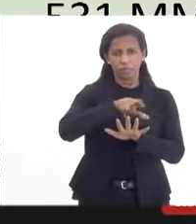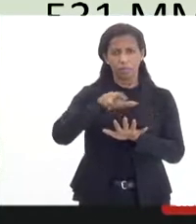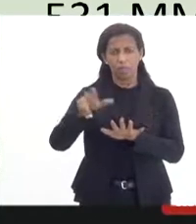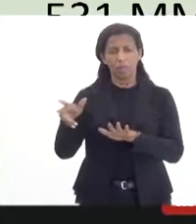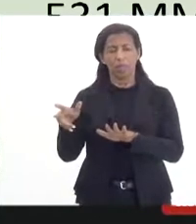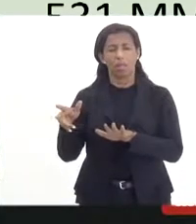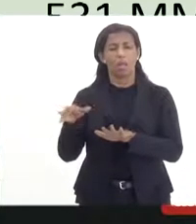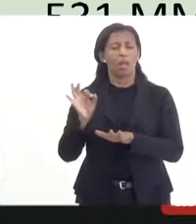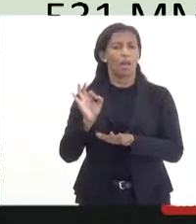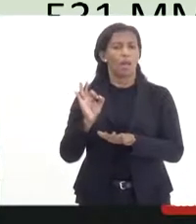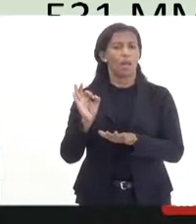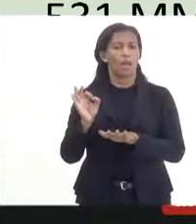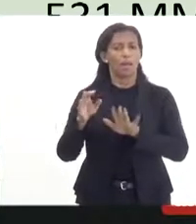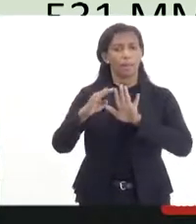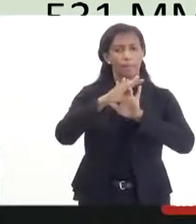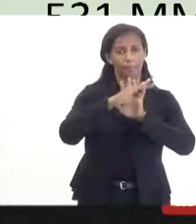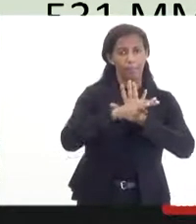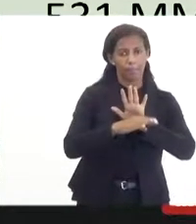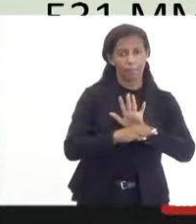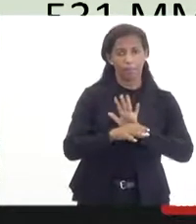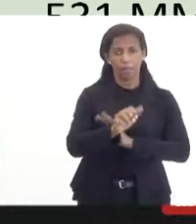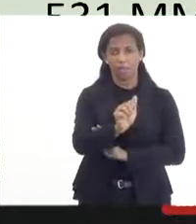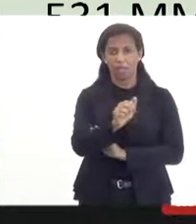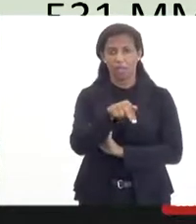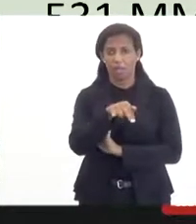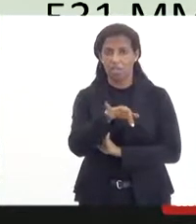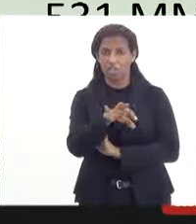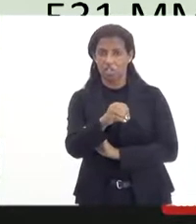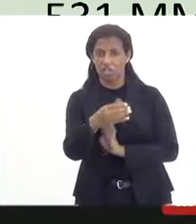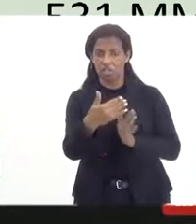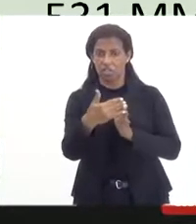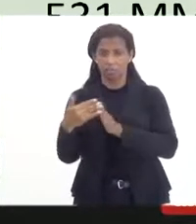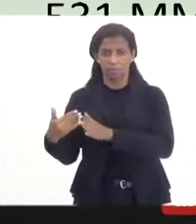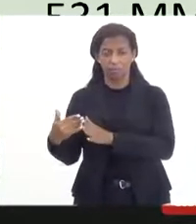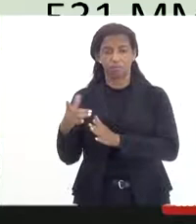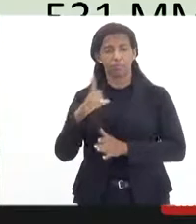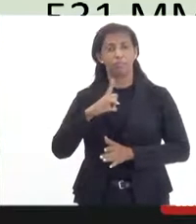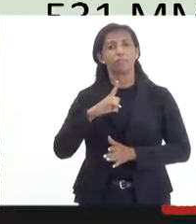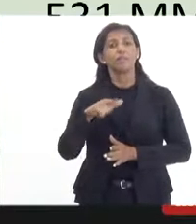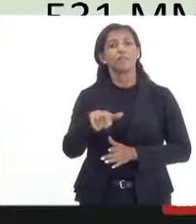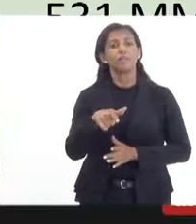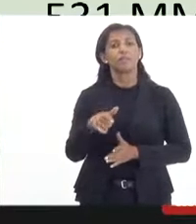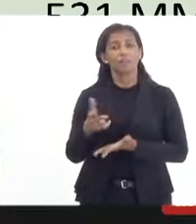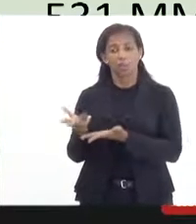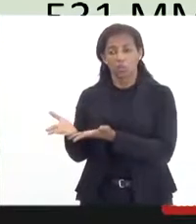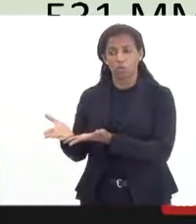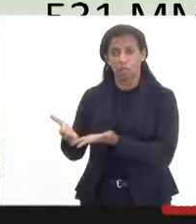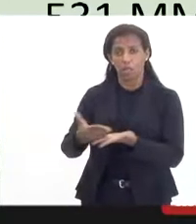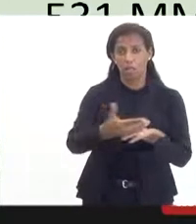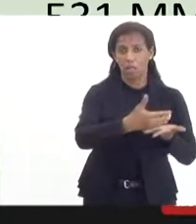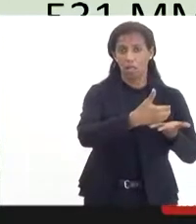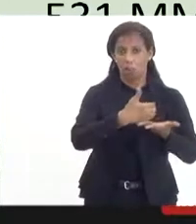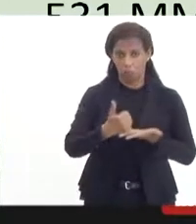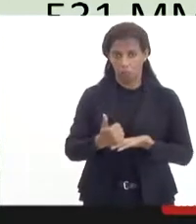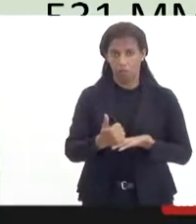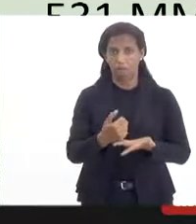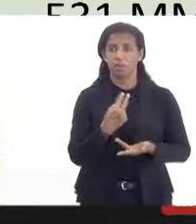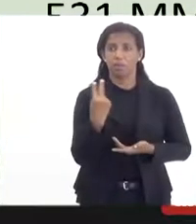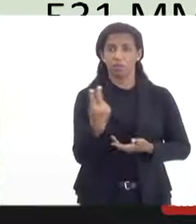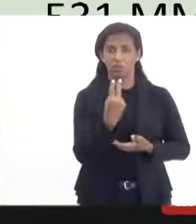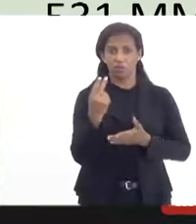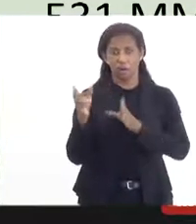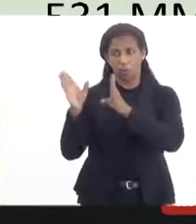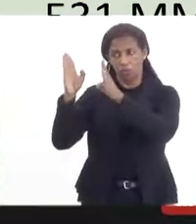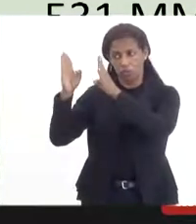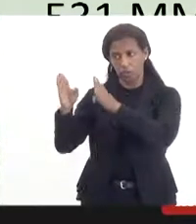de anistia e tivemos aqui a abrangência, ou seja, nós recolhemos estes valores indicados à